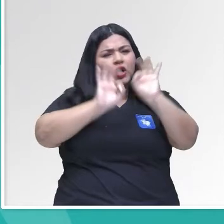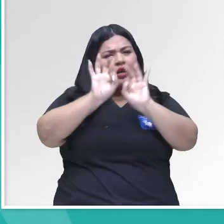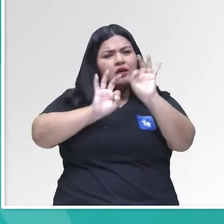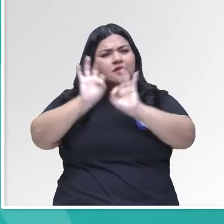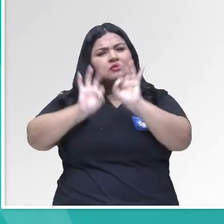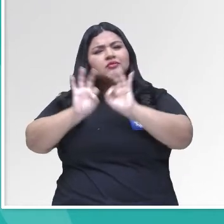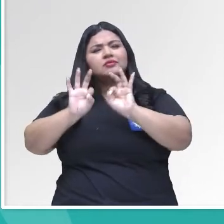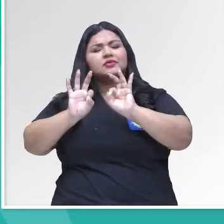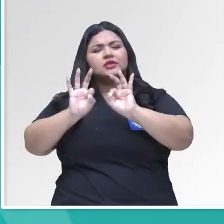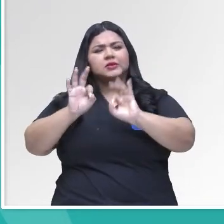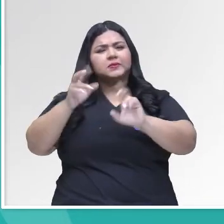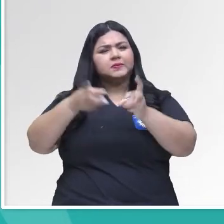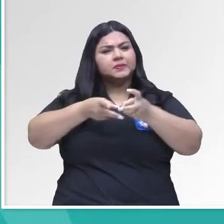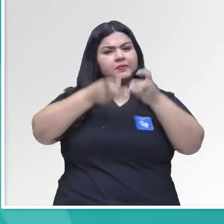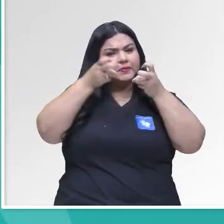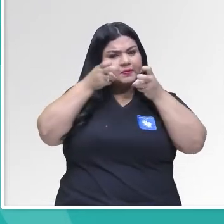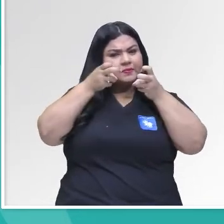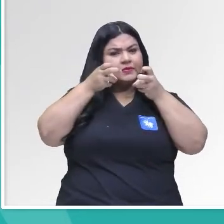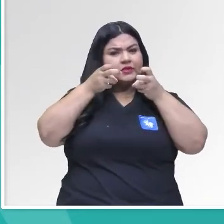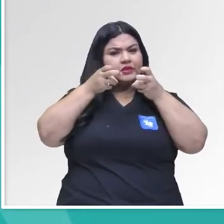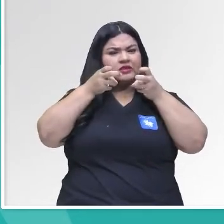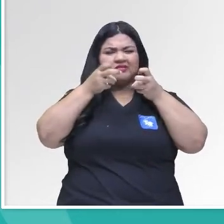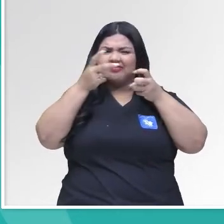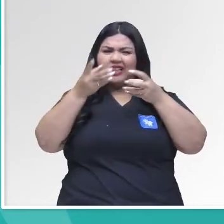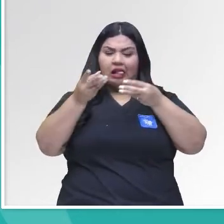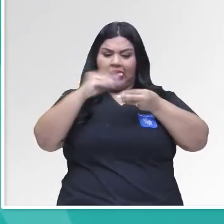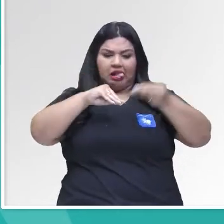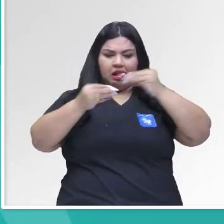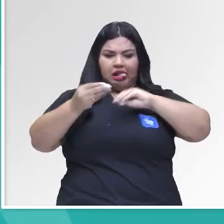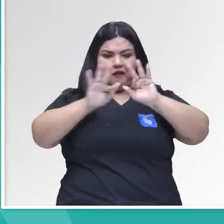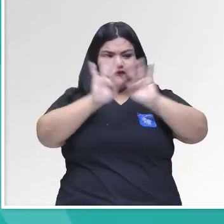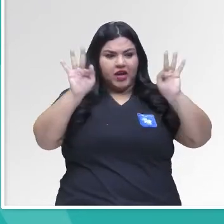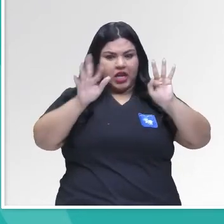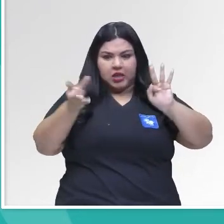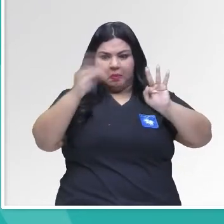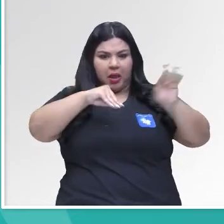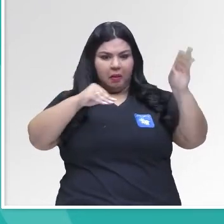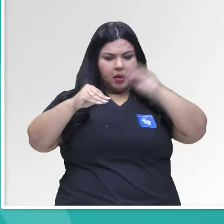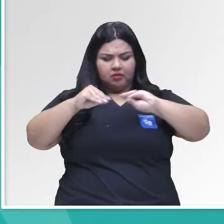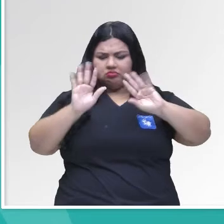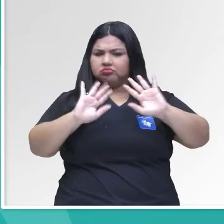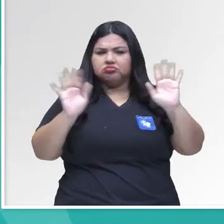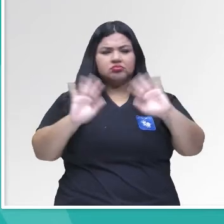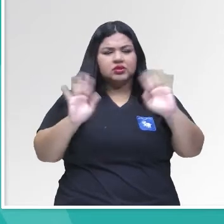Está vendo como ele está mais amarradinho, não está amontoado de frases, de orações?